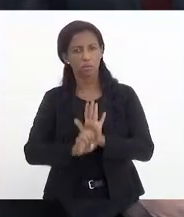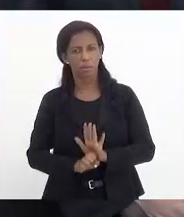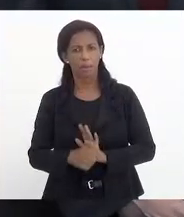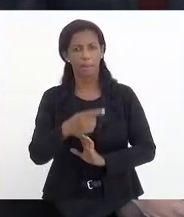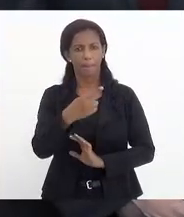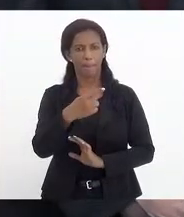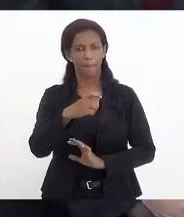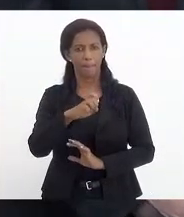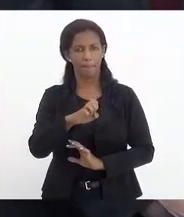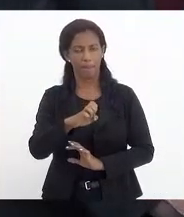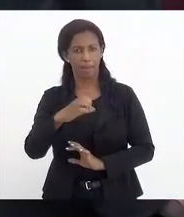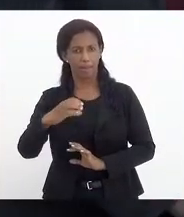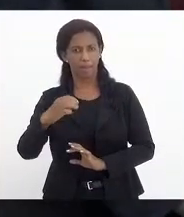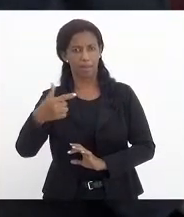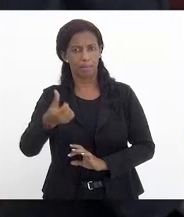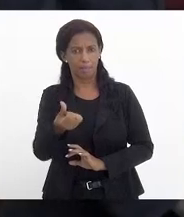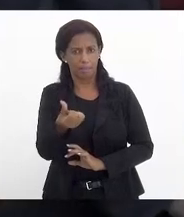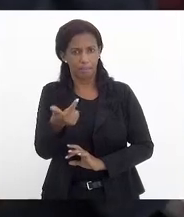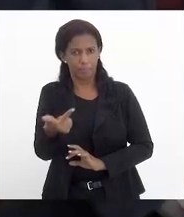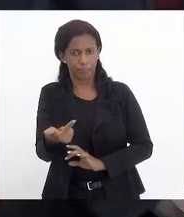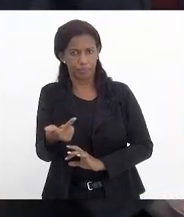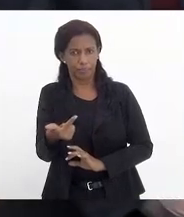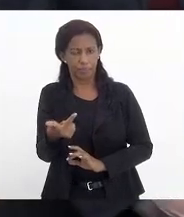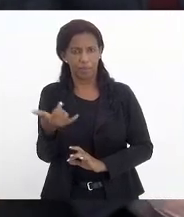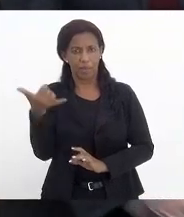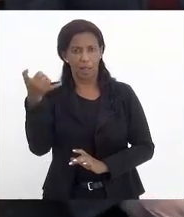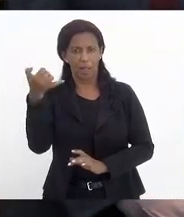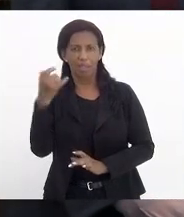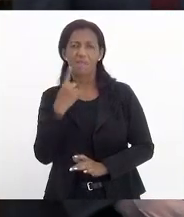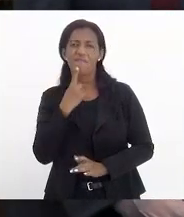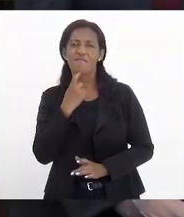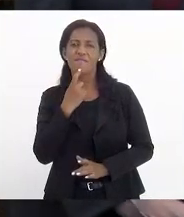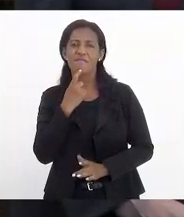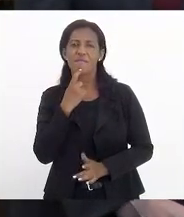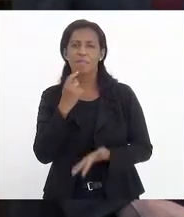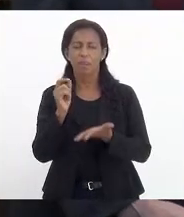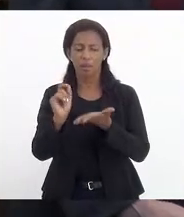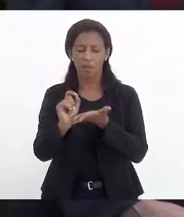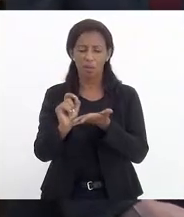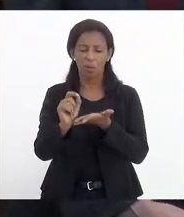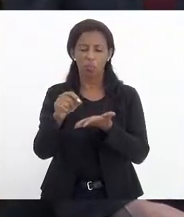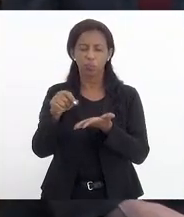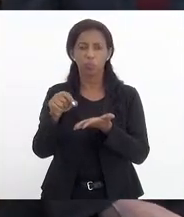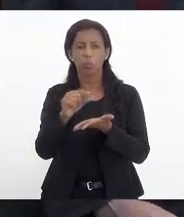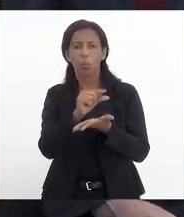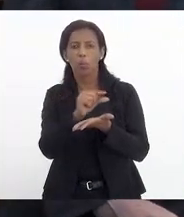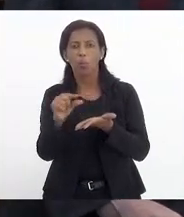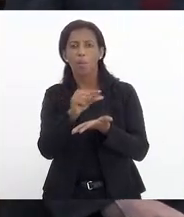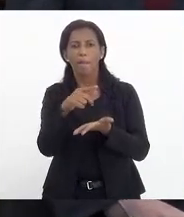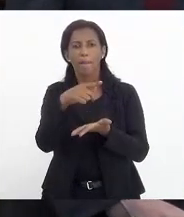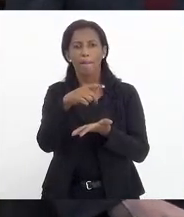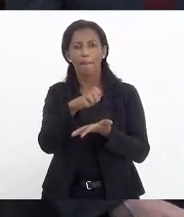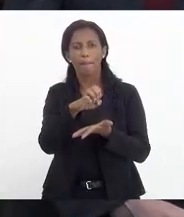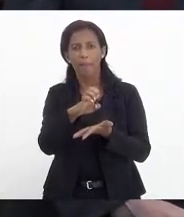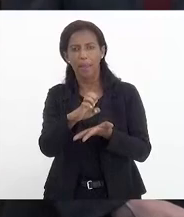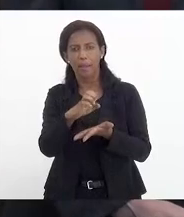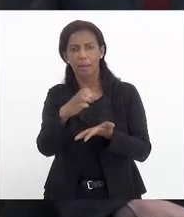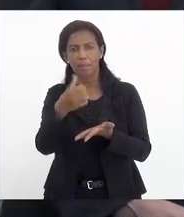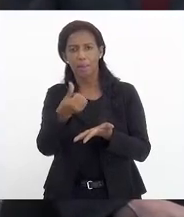PEC 62, pegar uma canetinha vermelha e colocar onde está escrito PEC